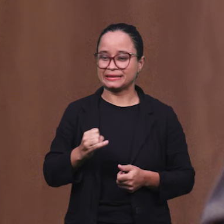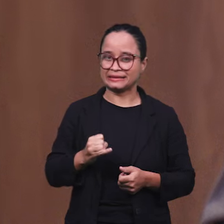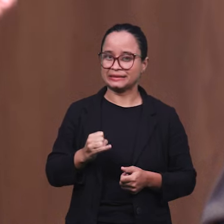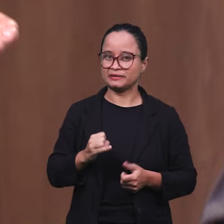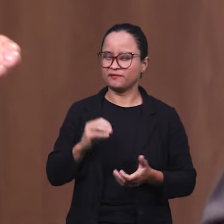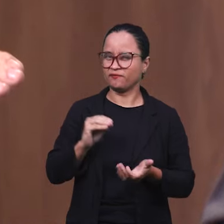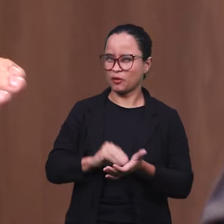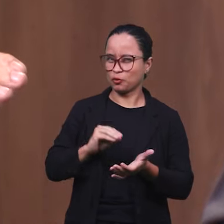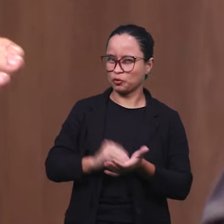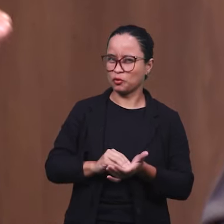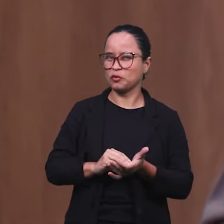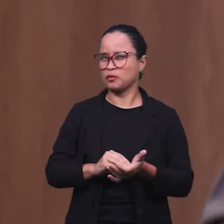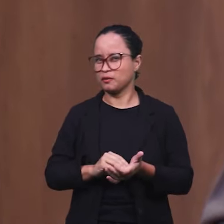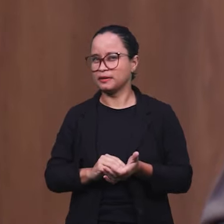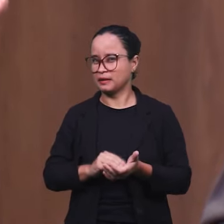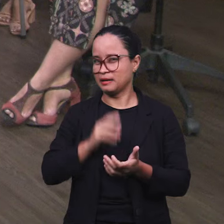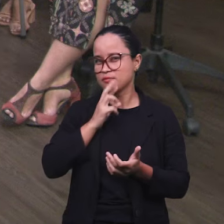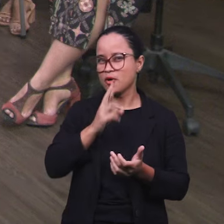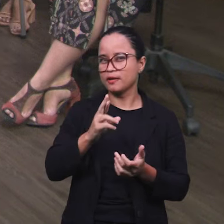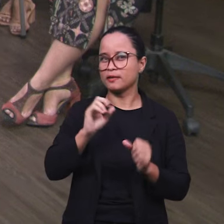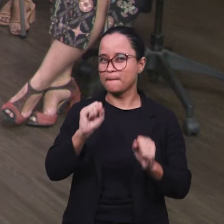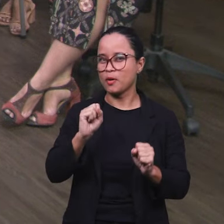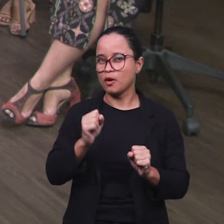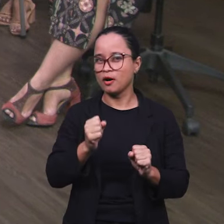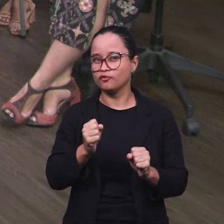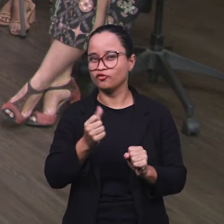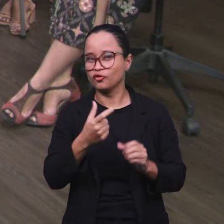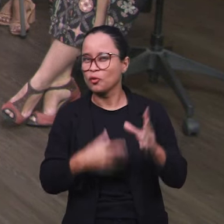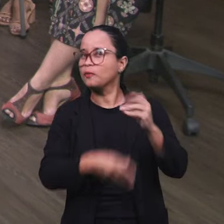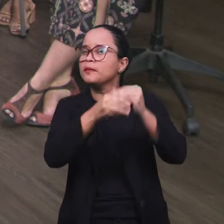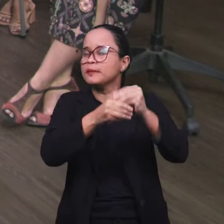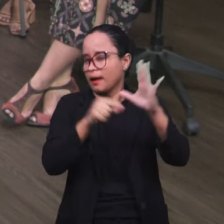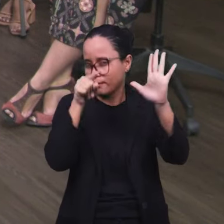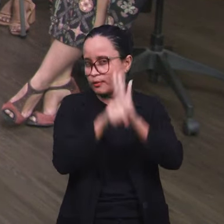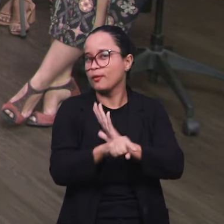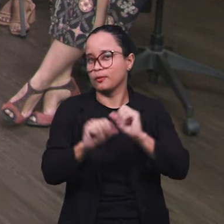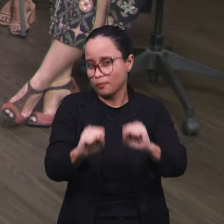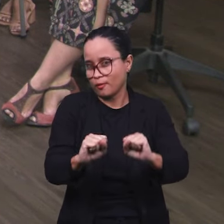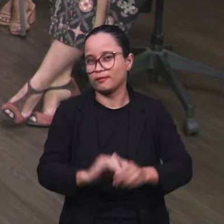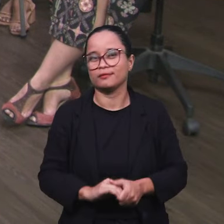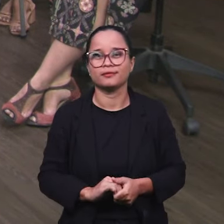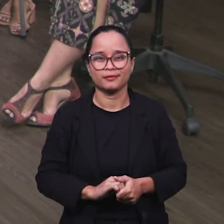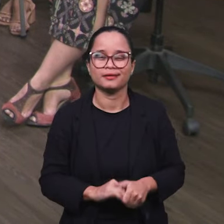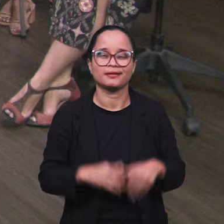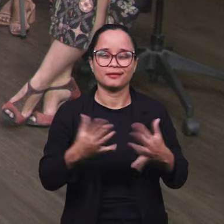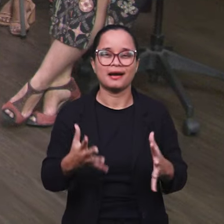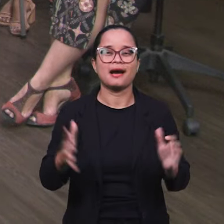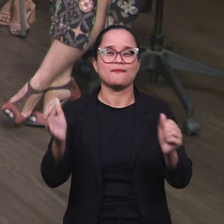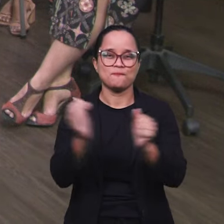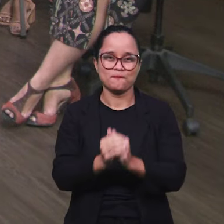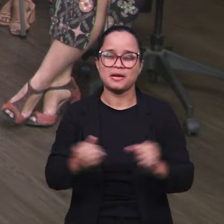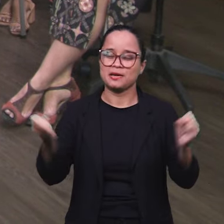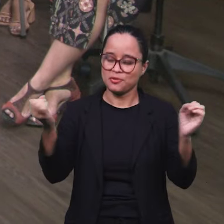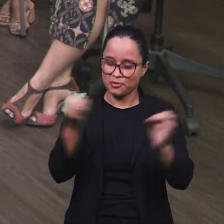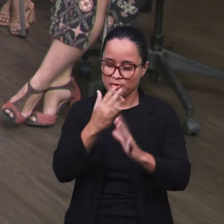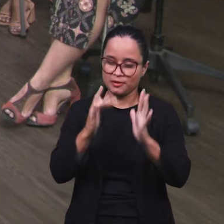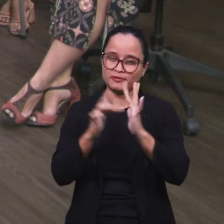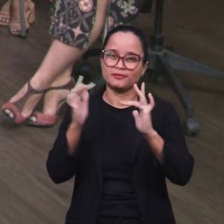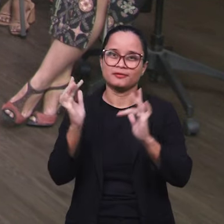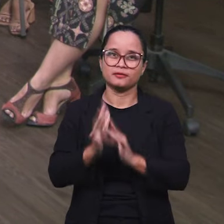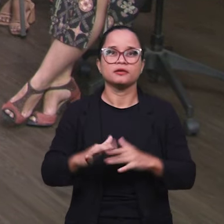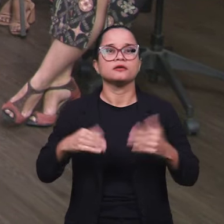Se não respondi bem, pode ampliar a pergunta. Não, é isso mesmo, pastor. Amém, glória a Jesus, é isso